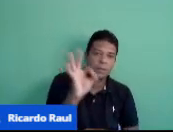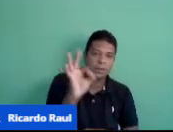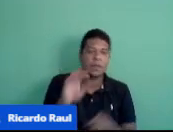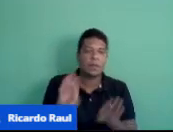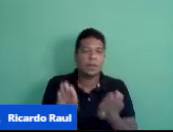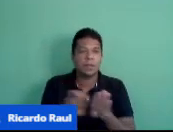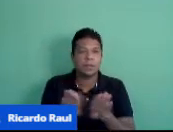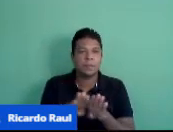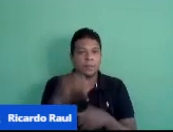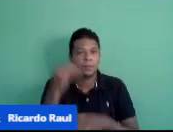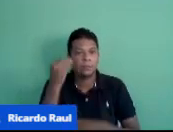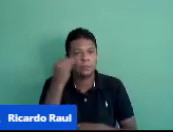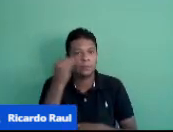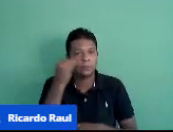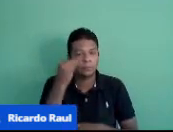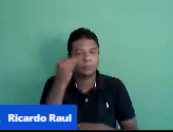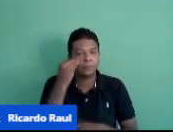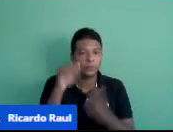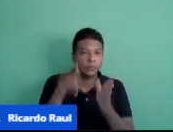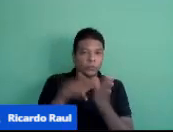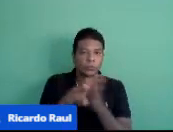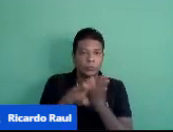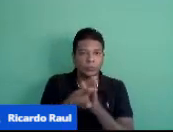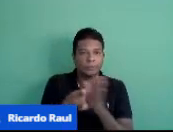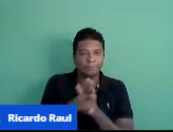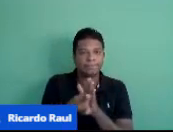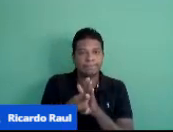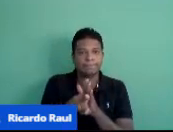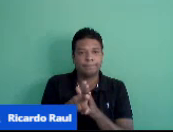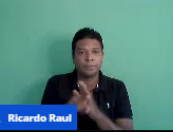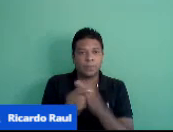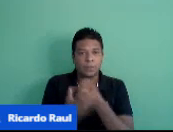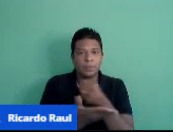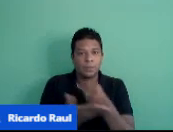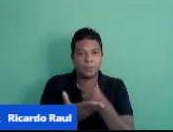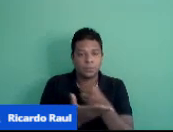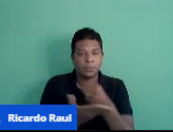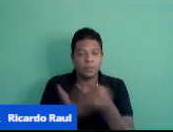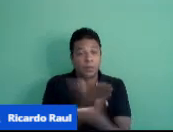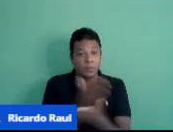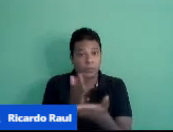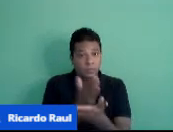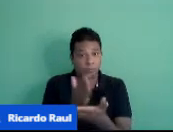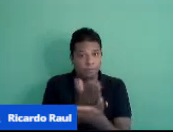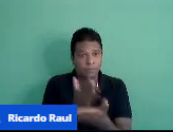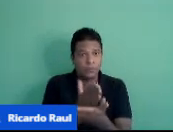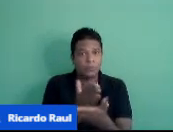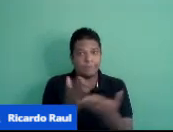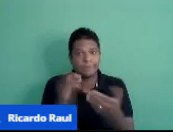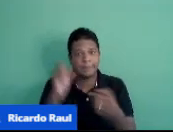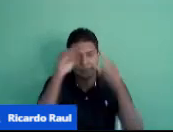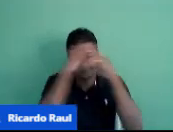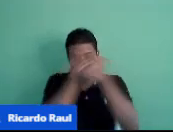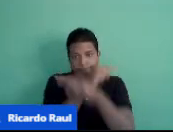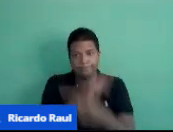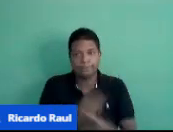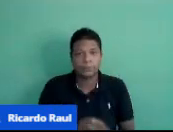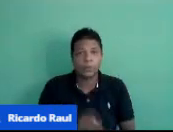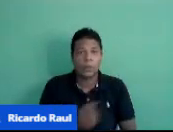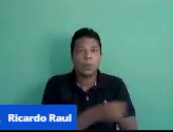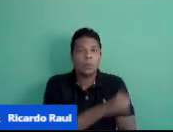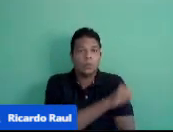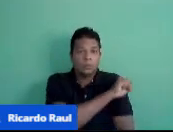análise das questões. Então, foi do caderno 2, foi um exercício que eles tiveram bastante dificuldade. No